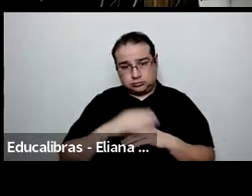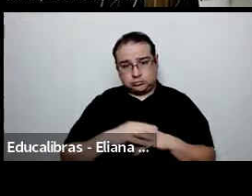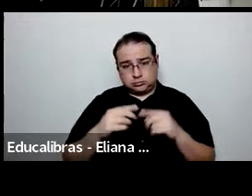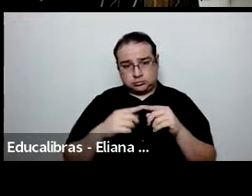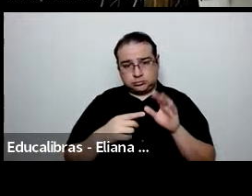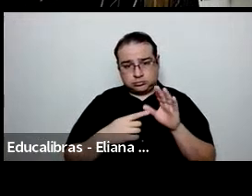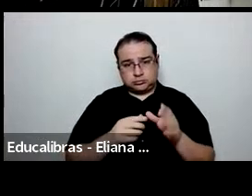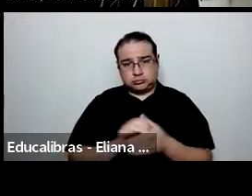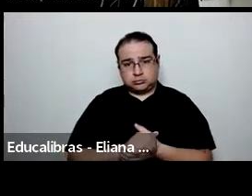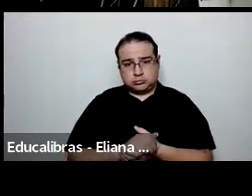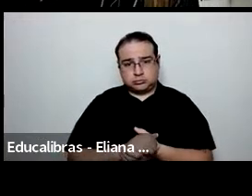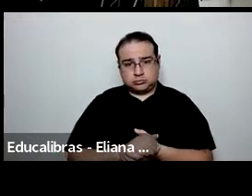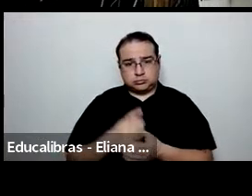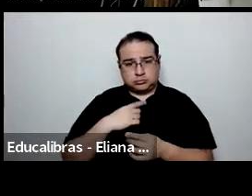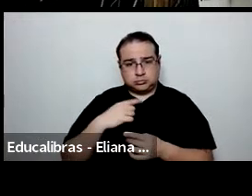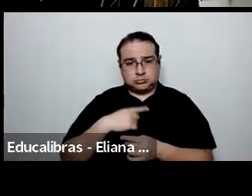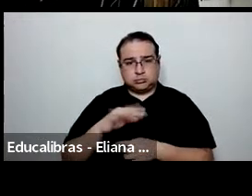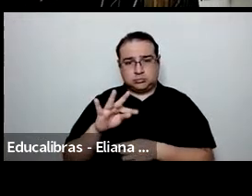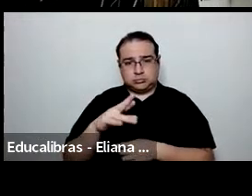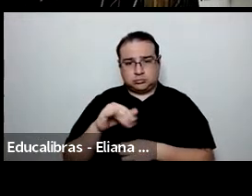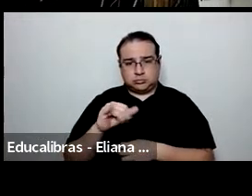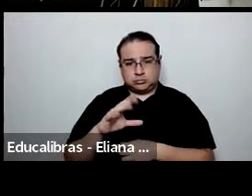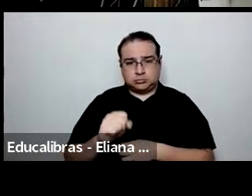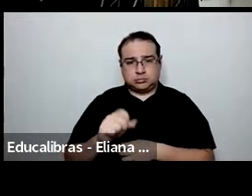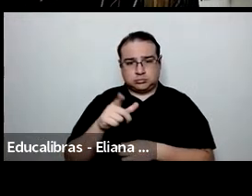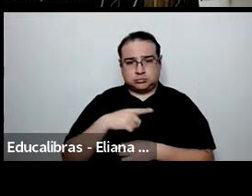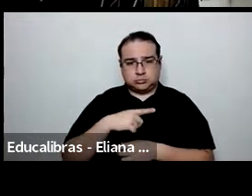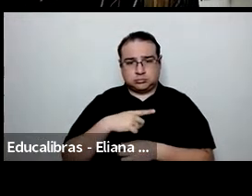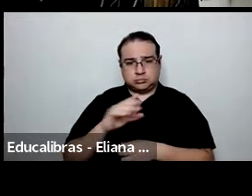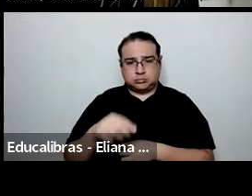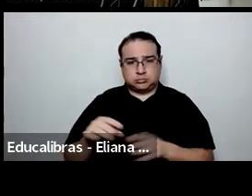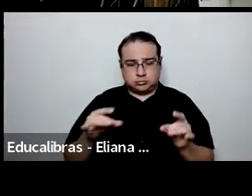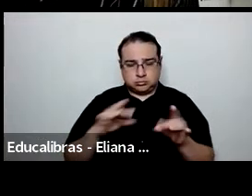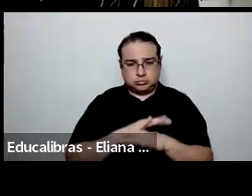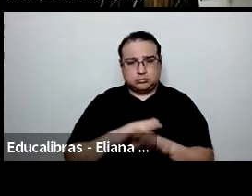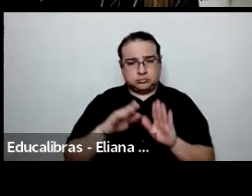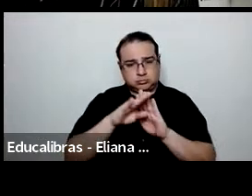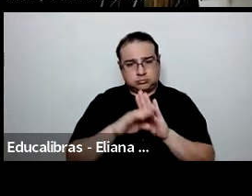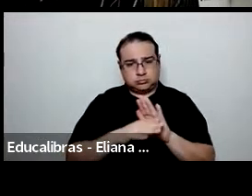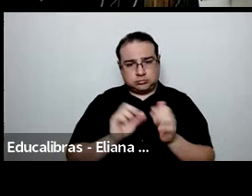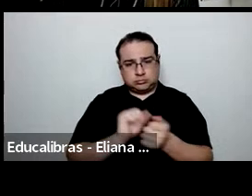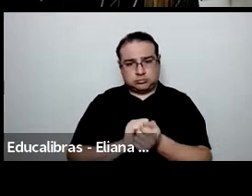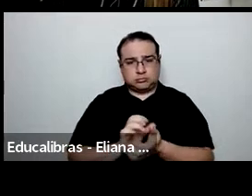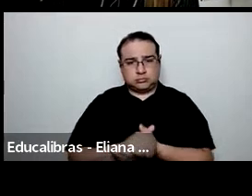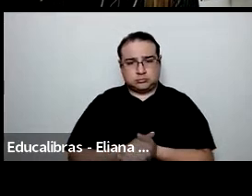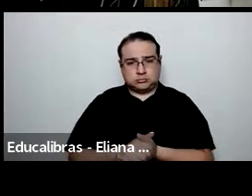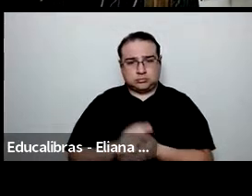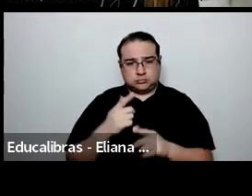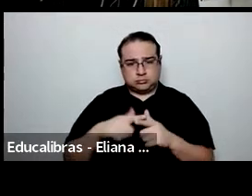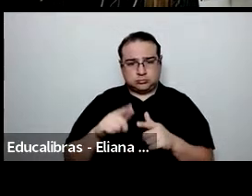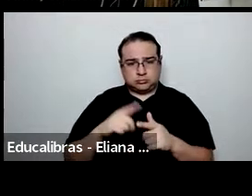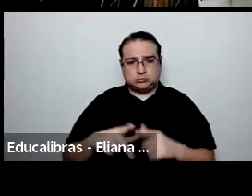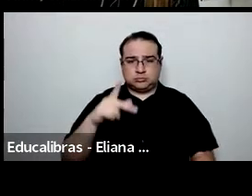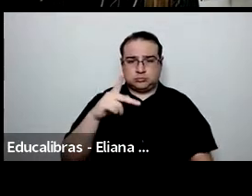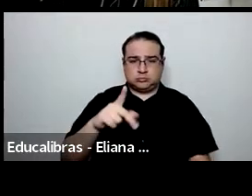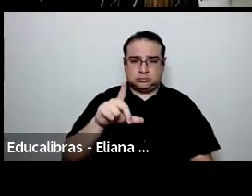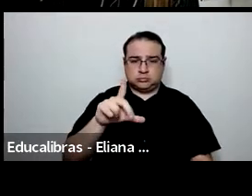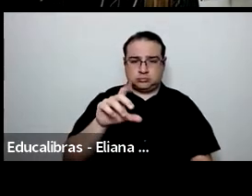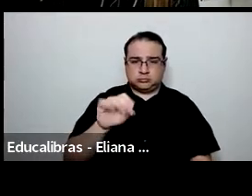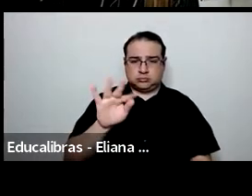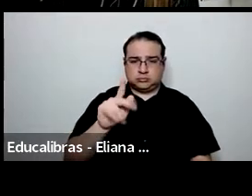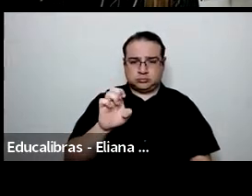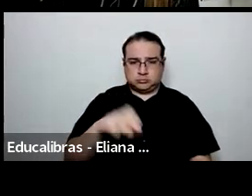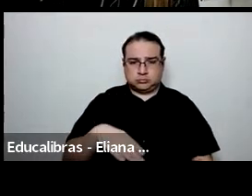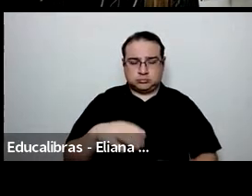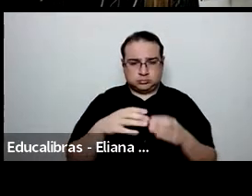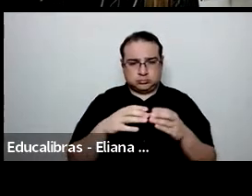dezena de veículos que já foram submetidos a esse processo desse derrame dessa postagem coletiva